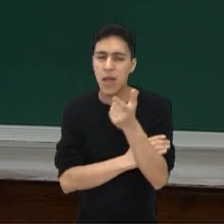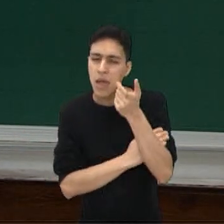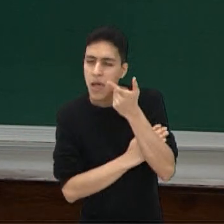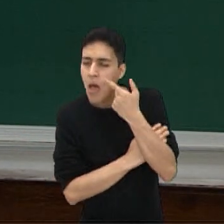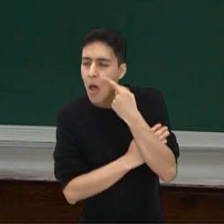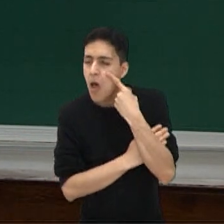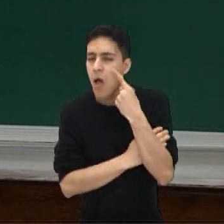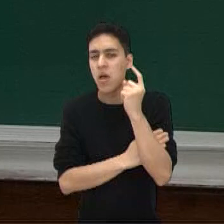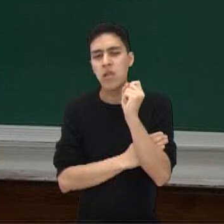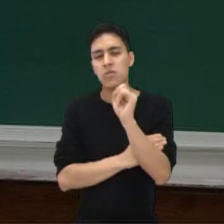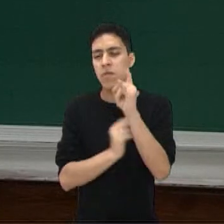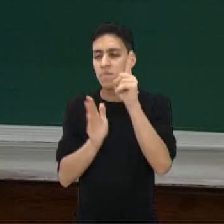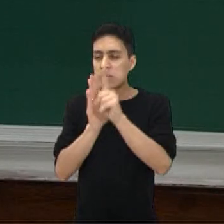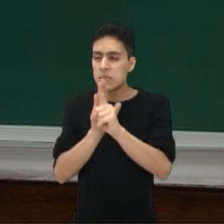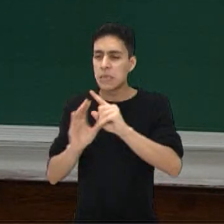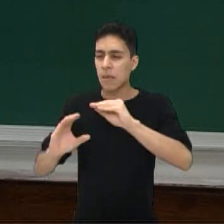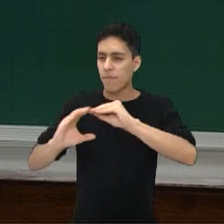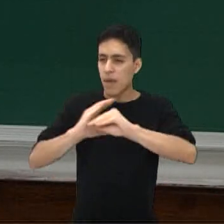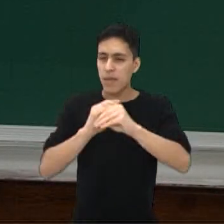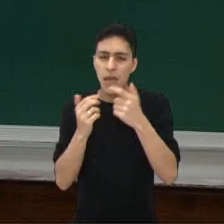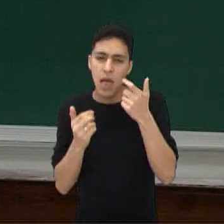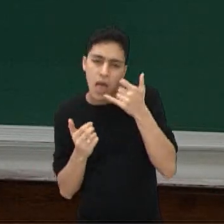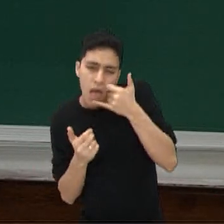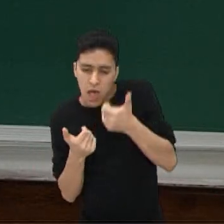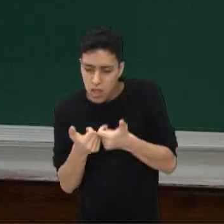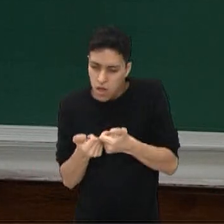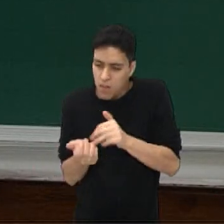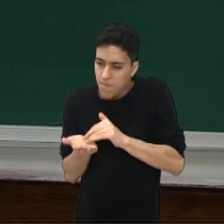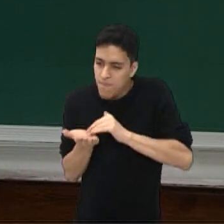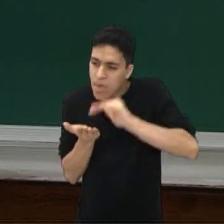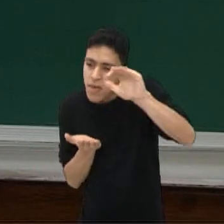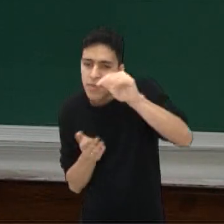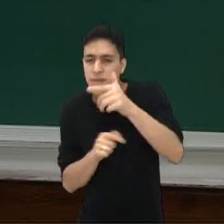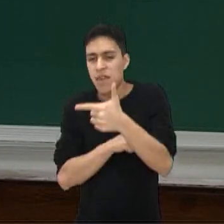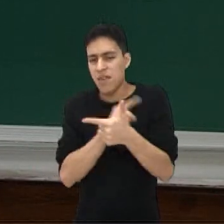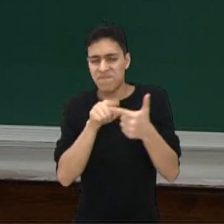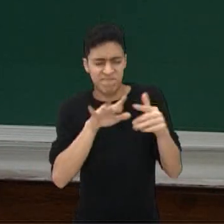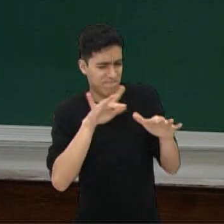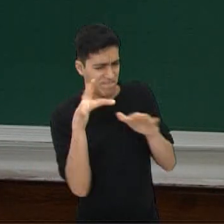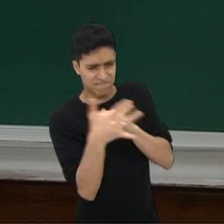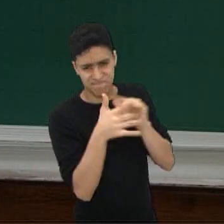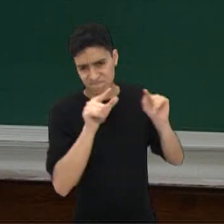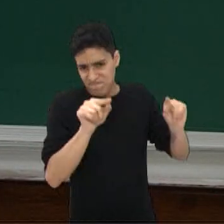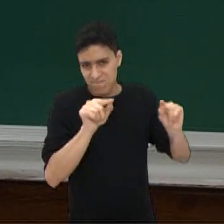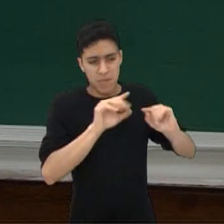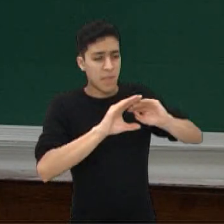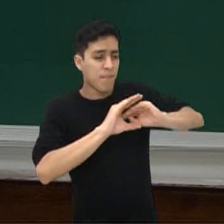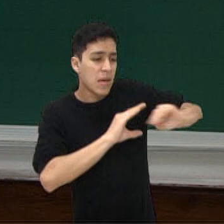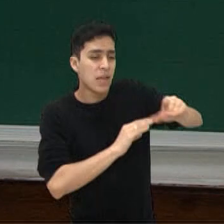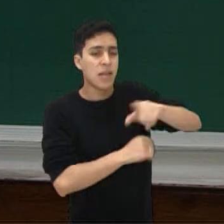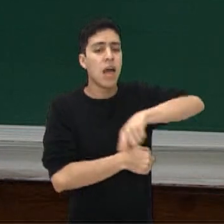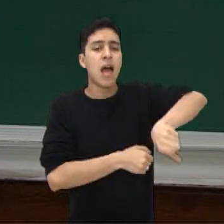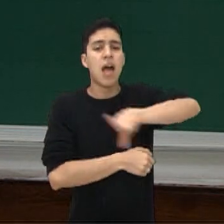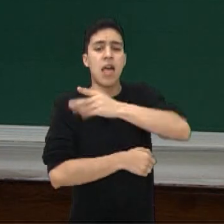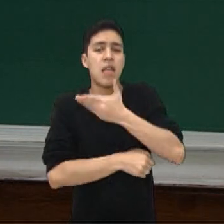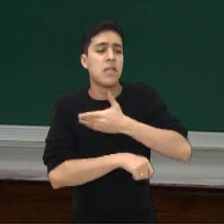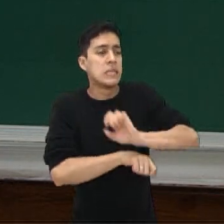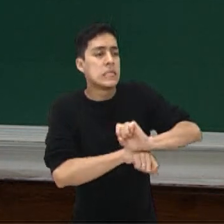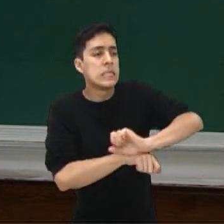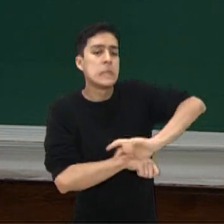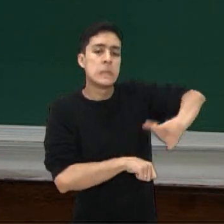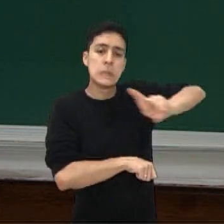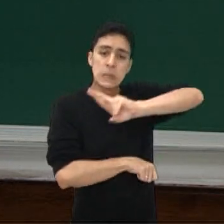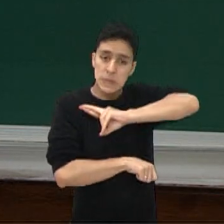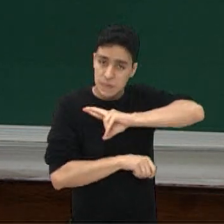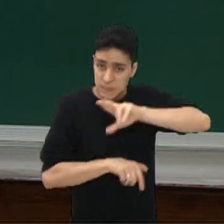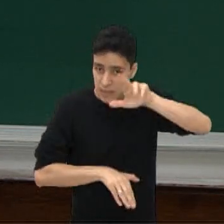entrevista, manda ali pelo celular, no WhatsApp, em qualquer outra rede social, manda para o colega e tal, e espera a resposta, e